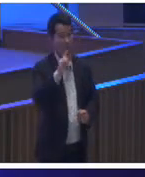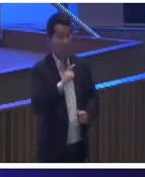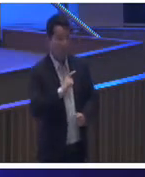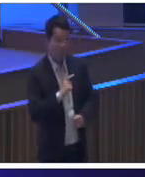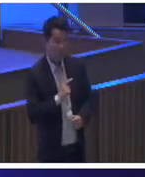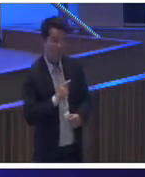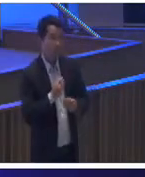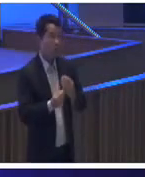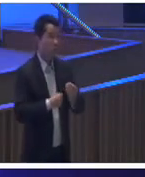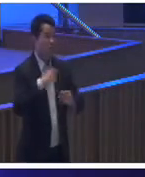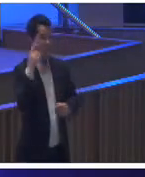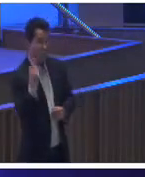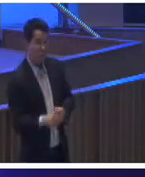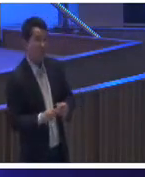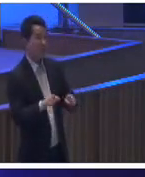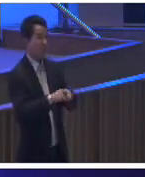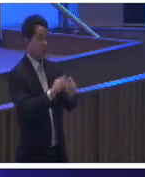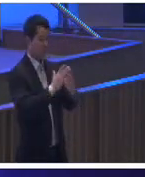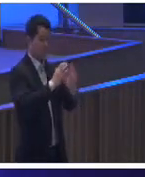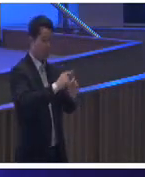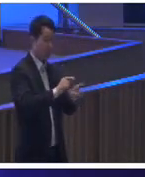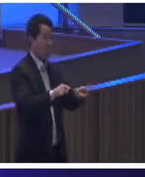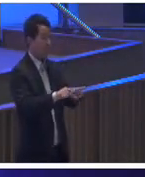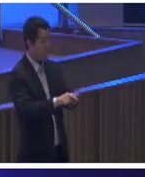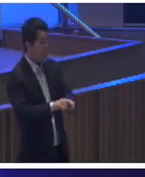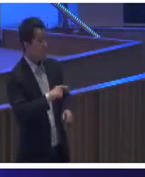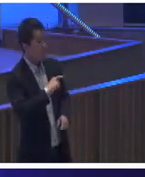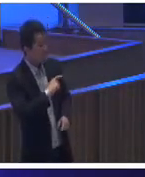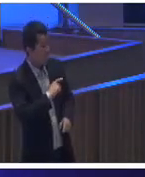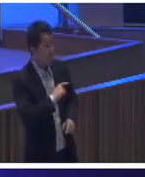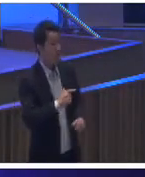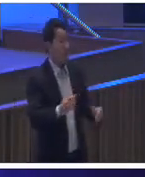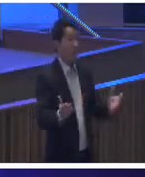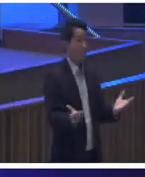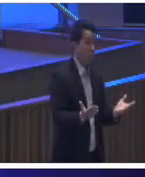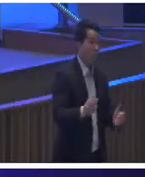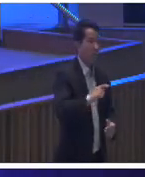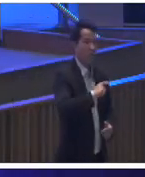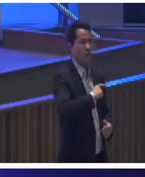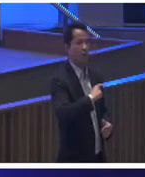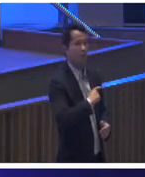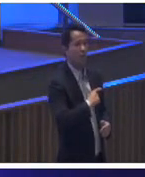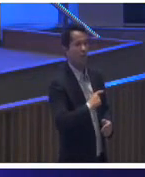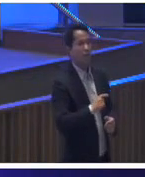espiritual, estas fortalezas espirituais começam a ser quebradas no nosso